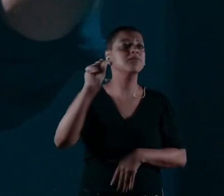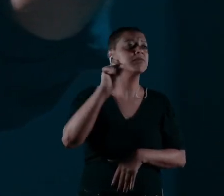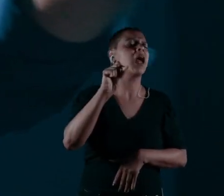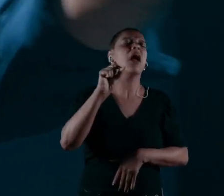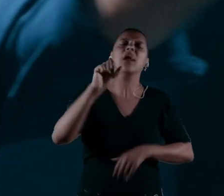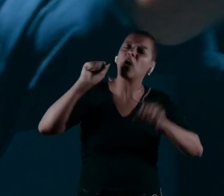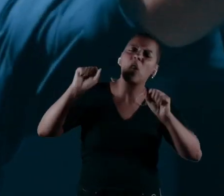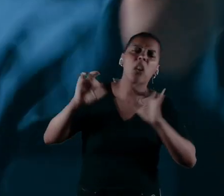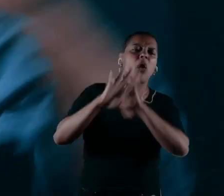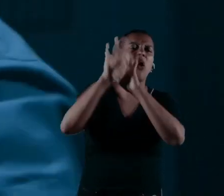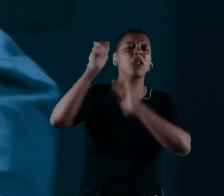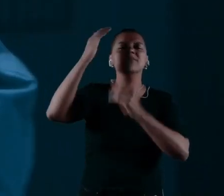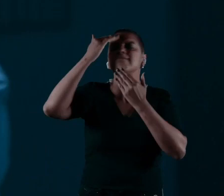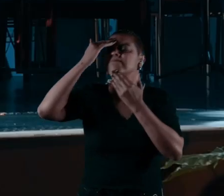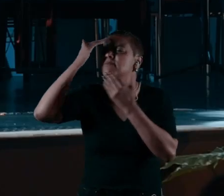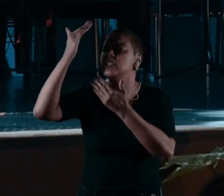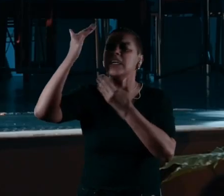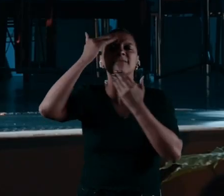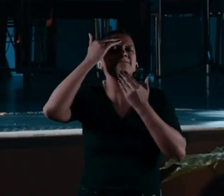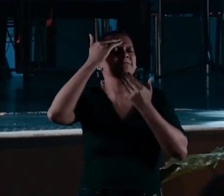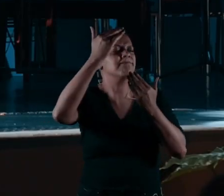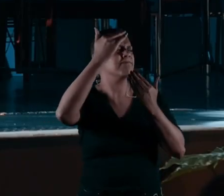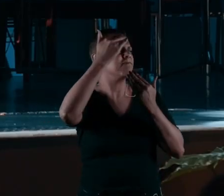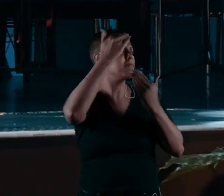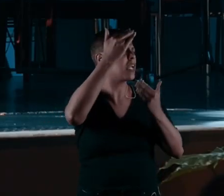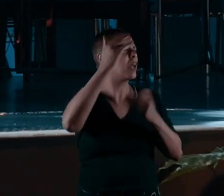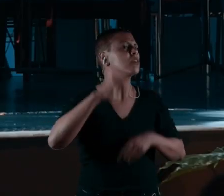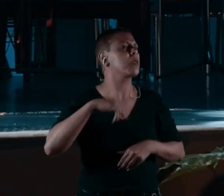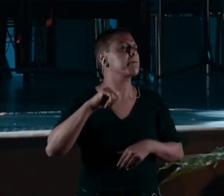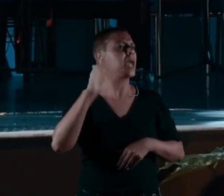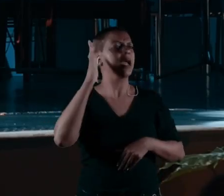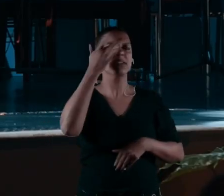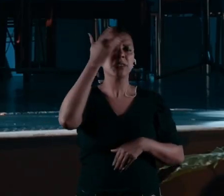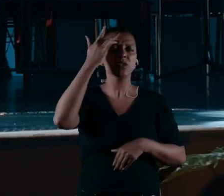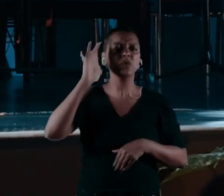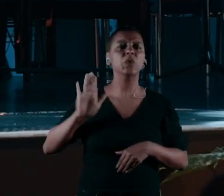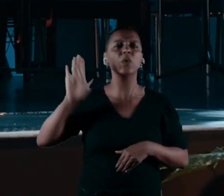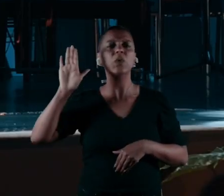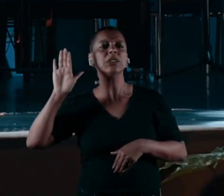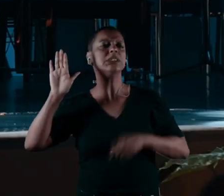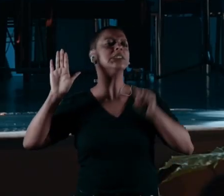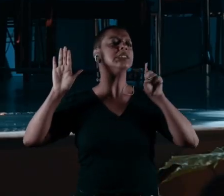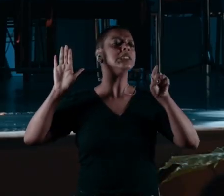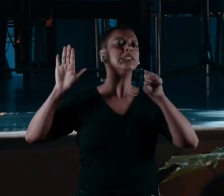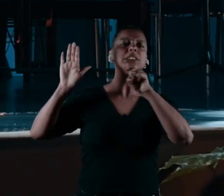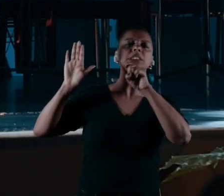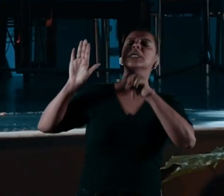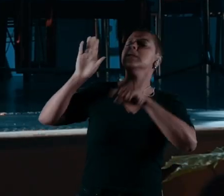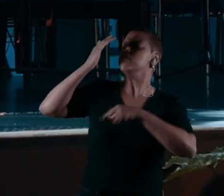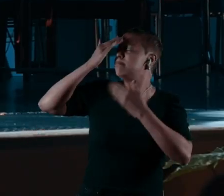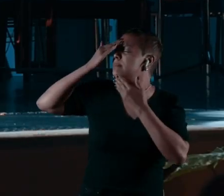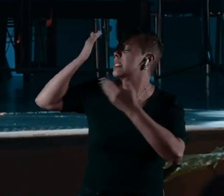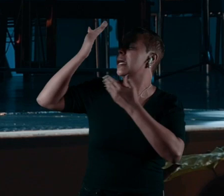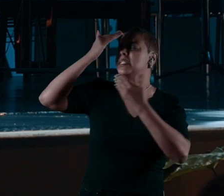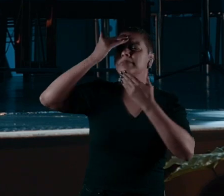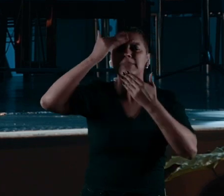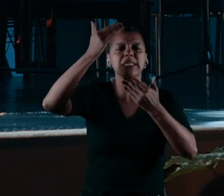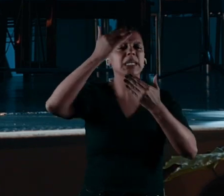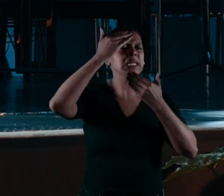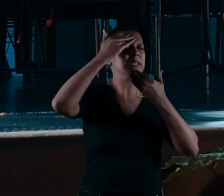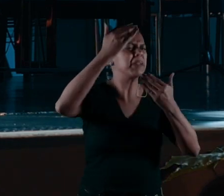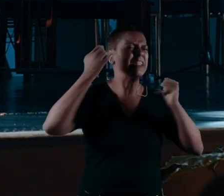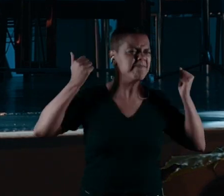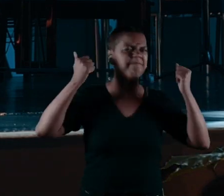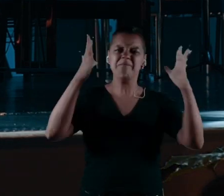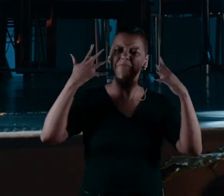Graças a Deus aqui, graças a Deus. Desse lado, há alguém aqui que quer entregar a vida para Jesus? Graças a Deus, graças a Deus, graças a Deus. Aplauda ao